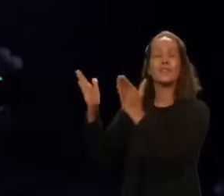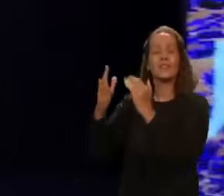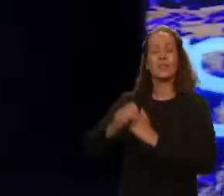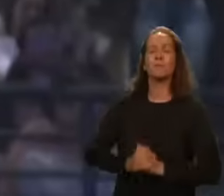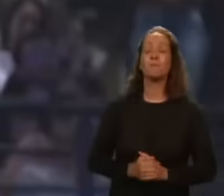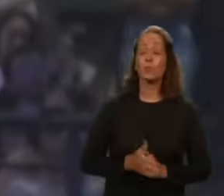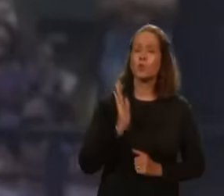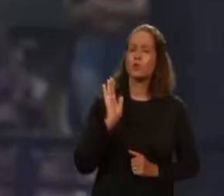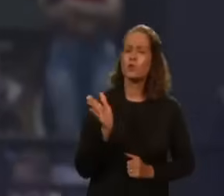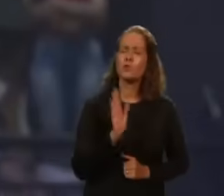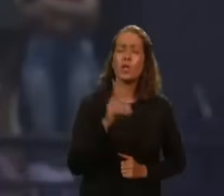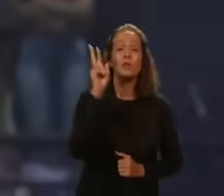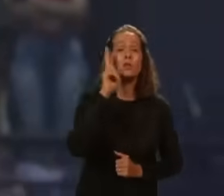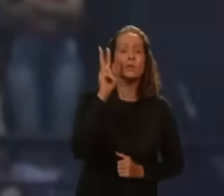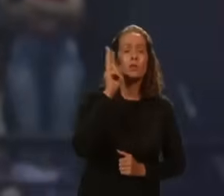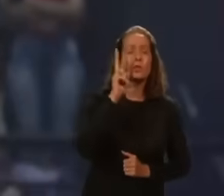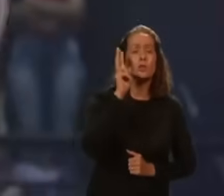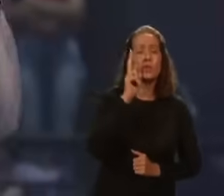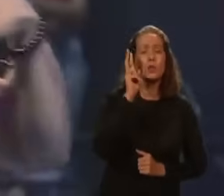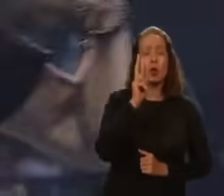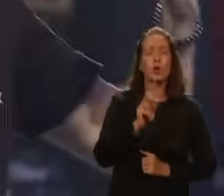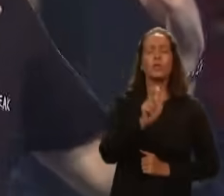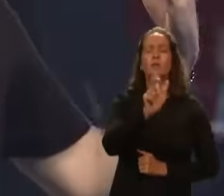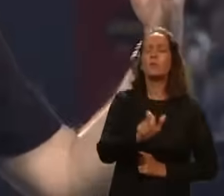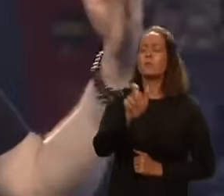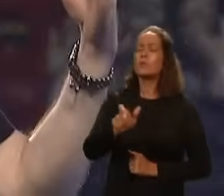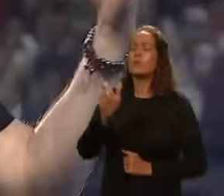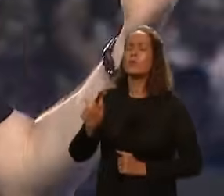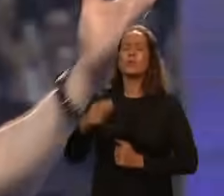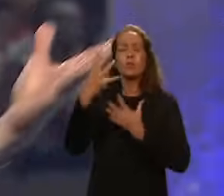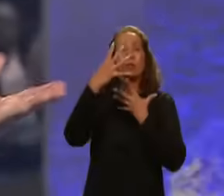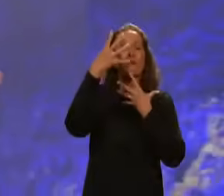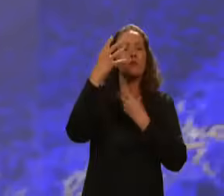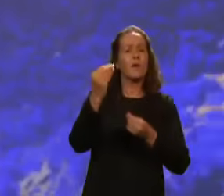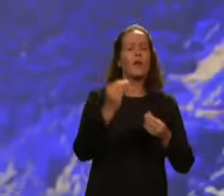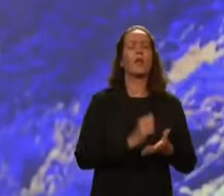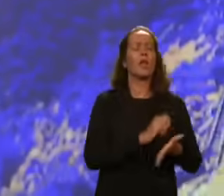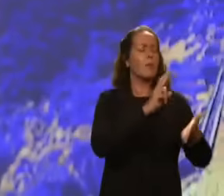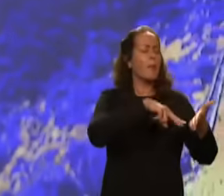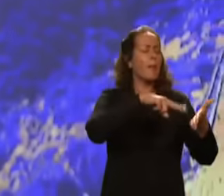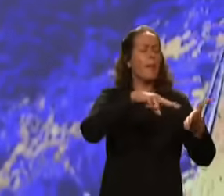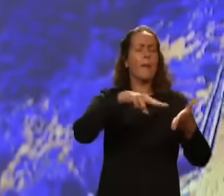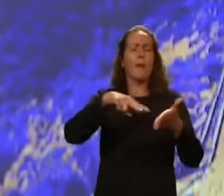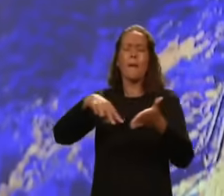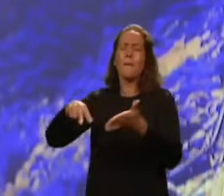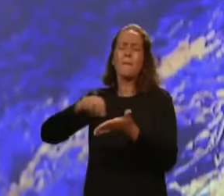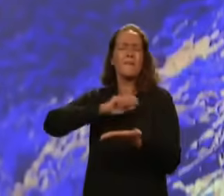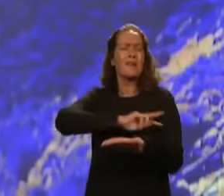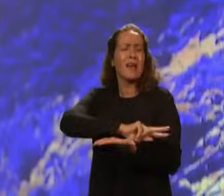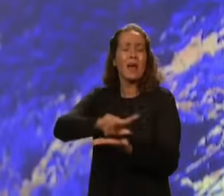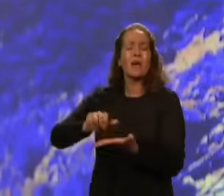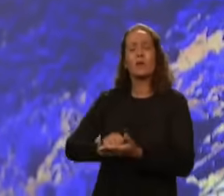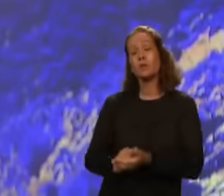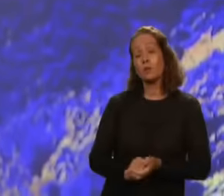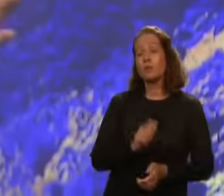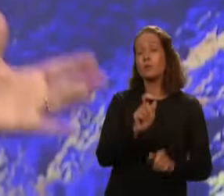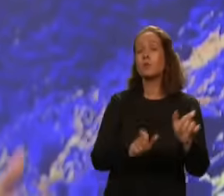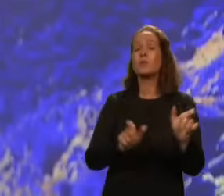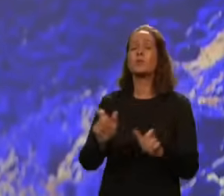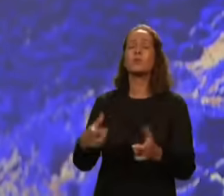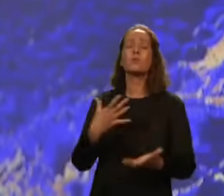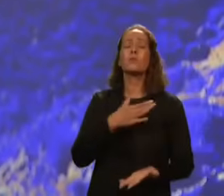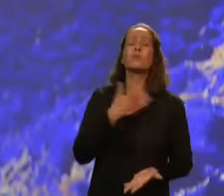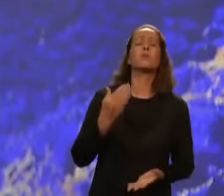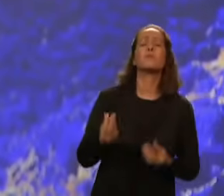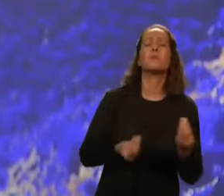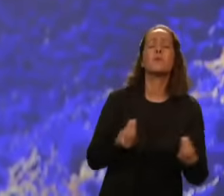li milhares de histórias de heróis da fé, homens e mulheres que morreram por amor a Jesus. Sabe como que os heróis da fé morriam? Cantando